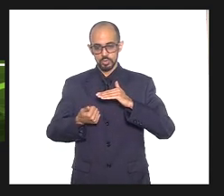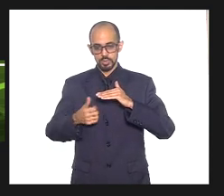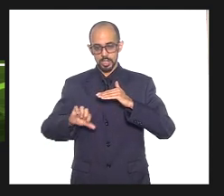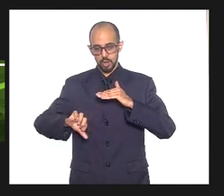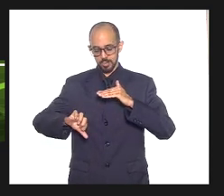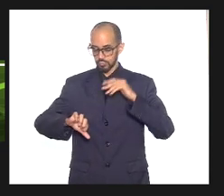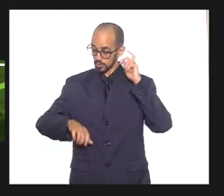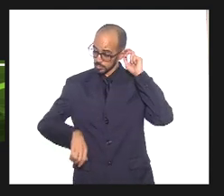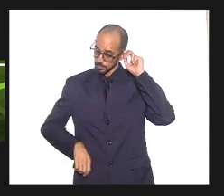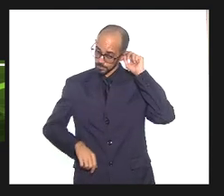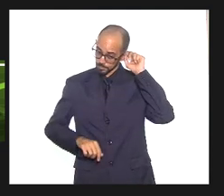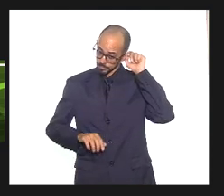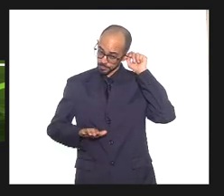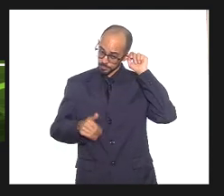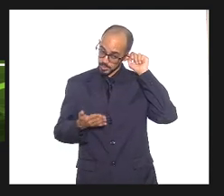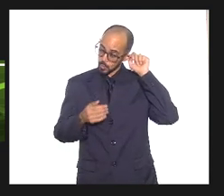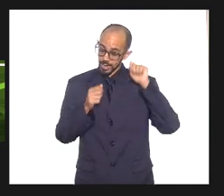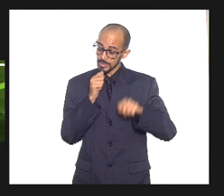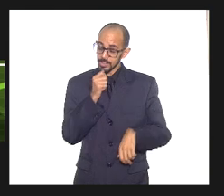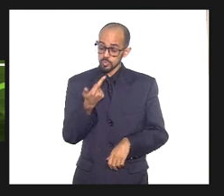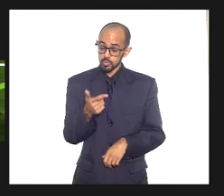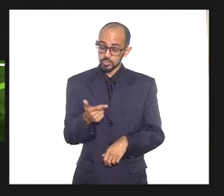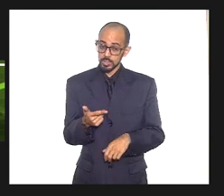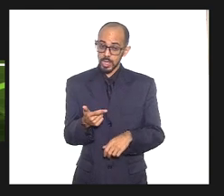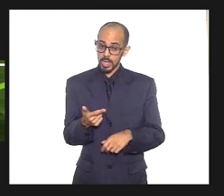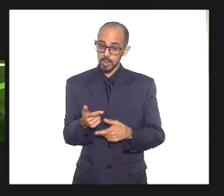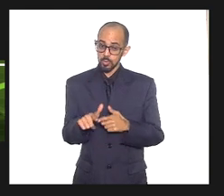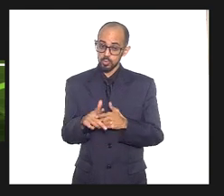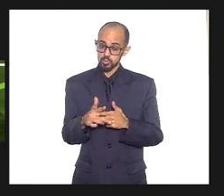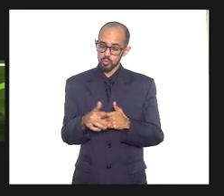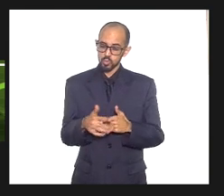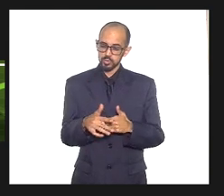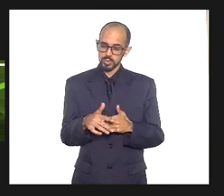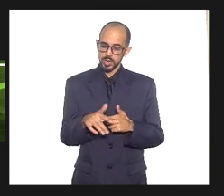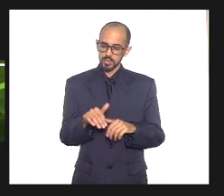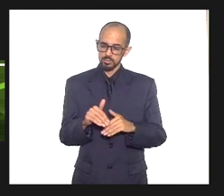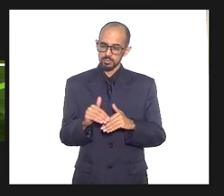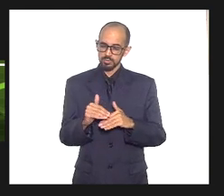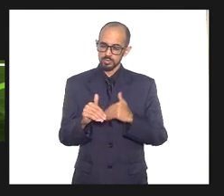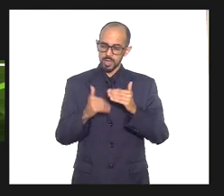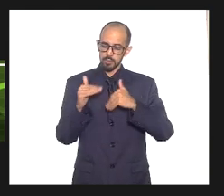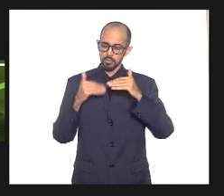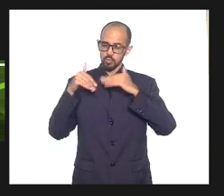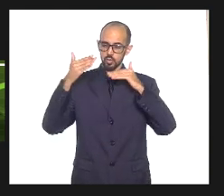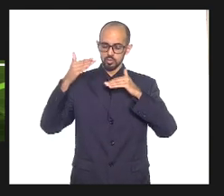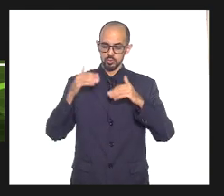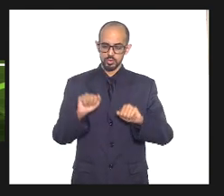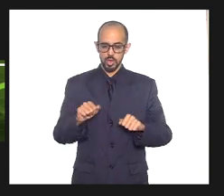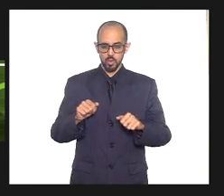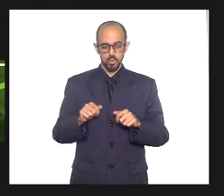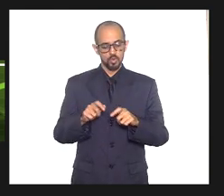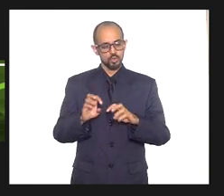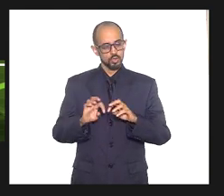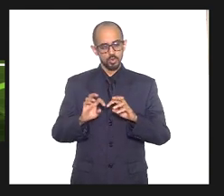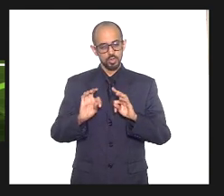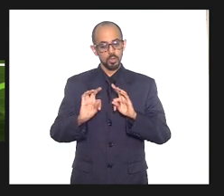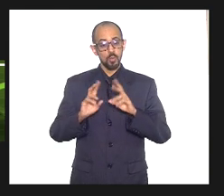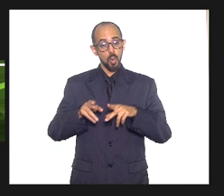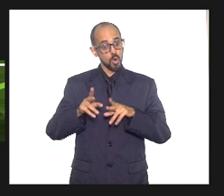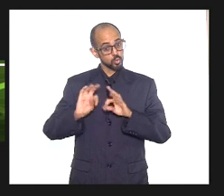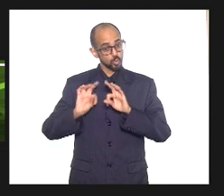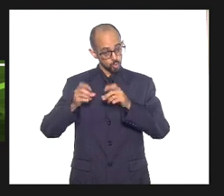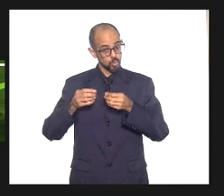Então, ainda não temos uma recuperação da atividade econômica como todos gostaríamos.